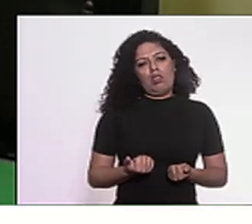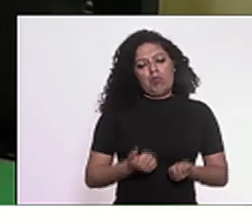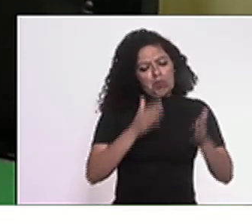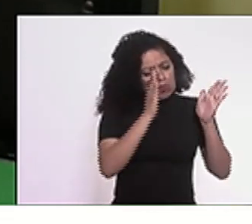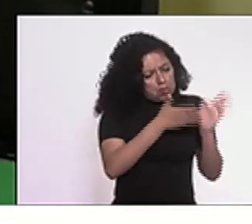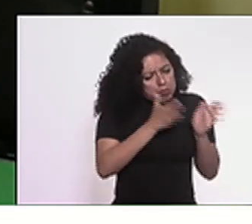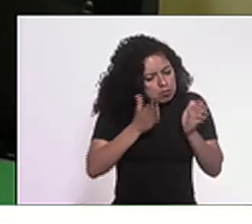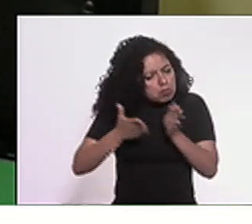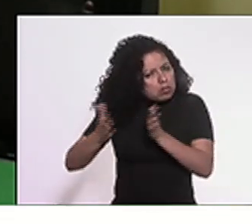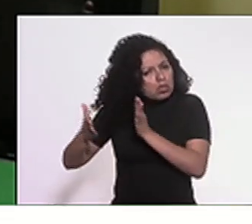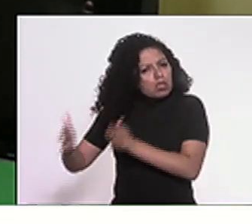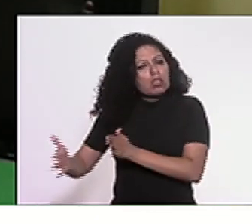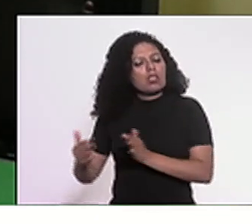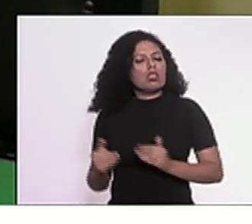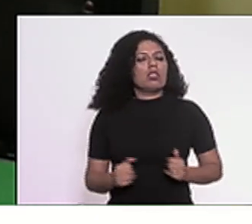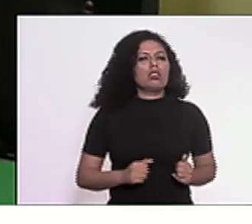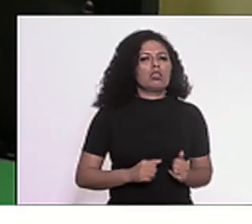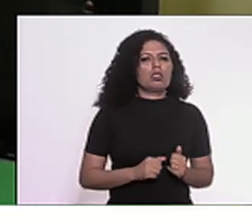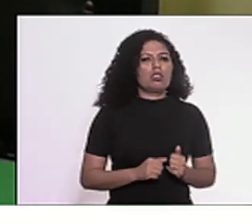organizada,